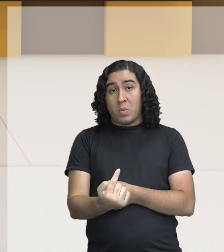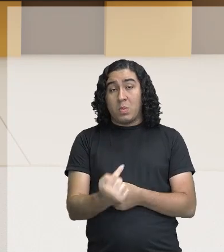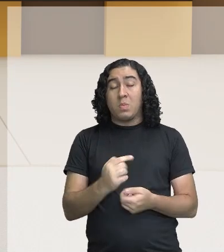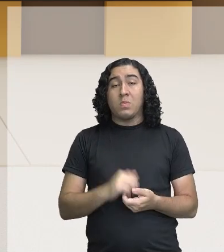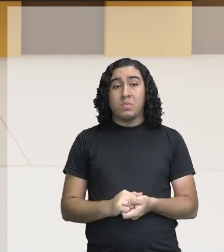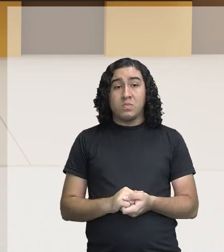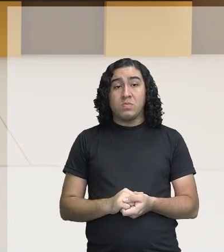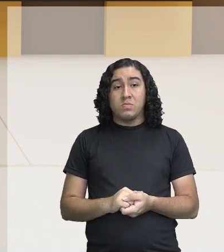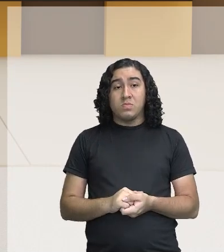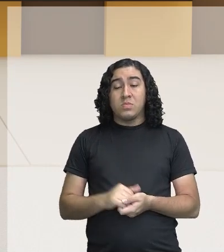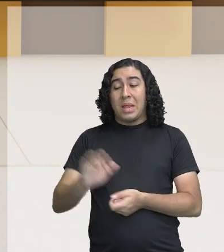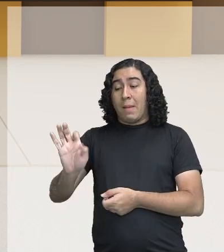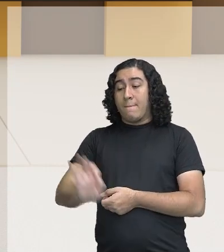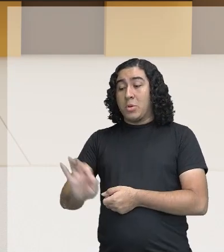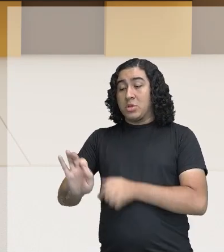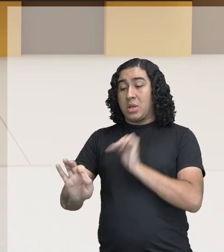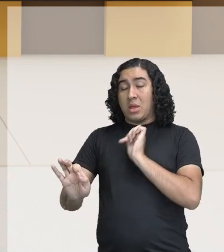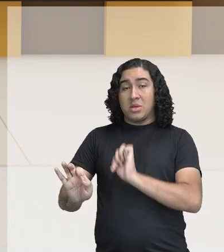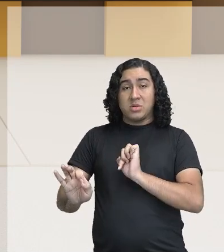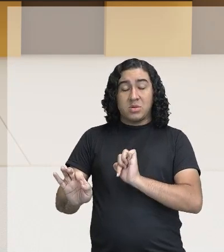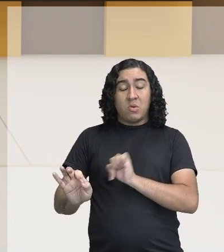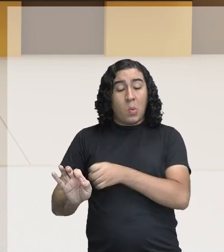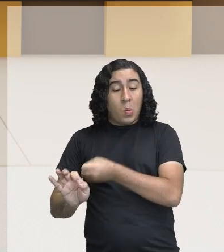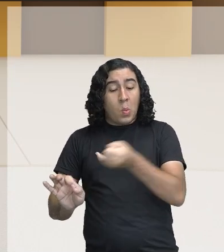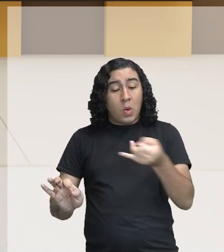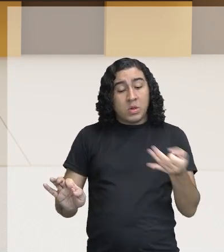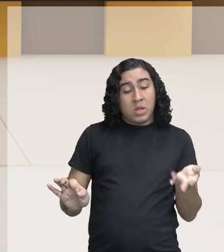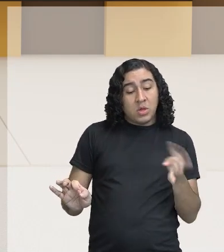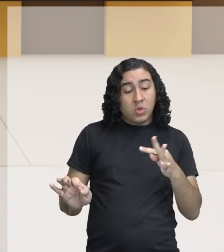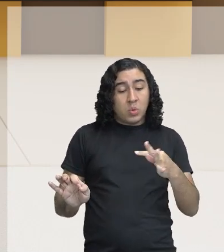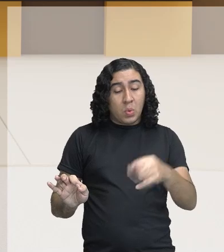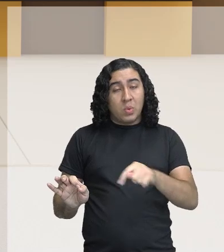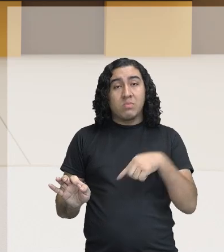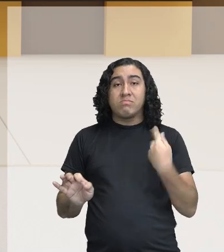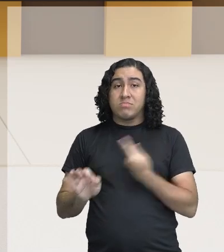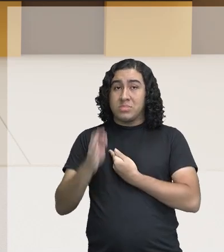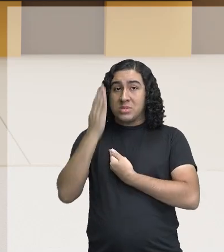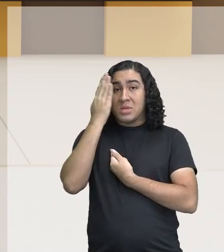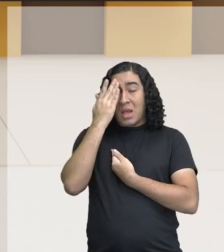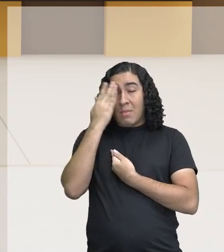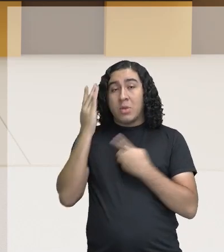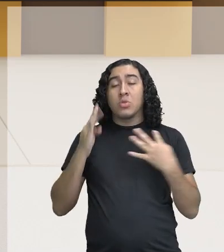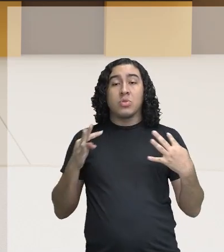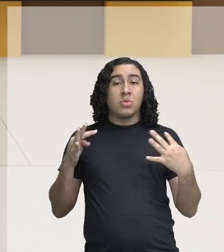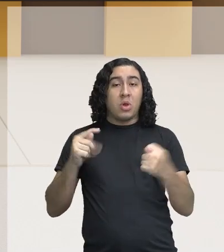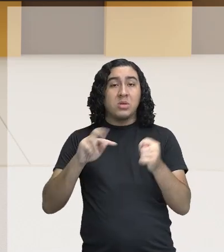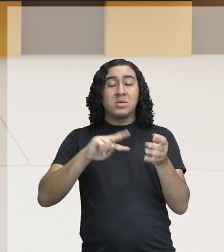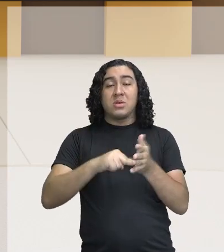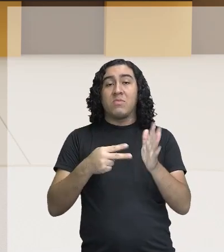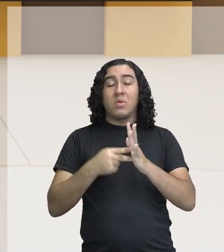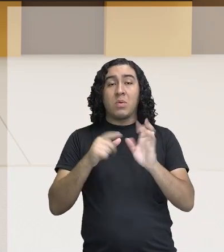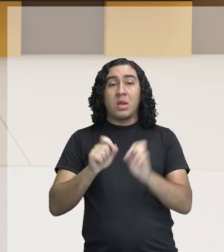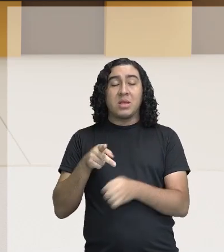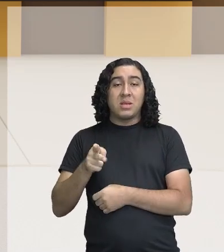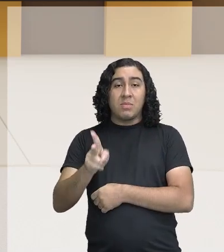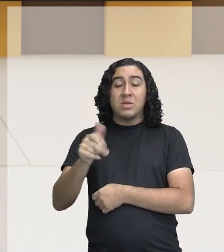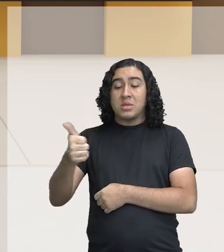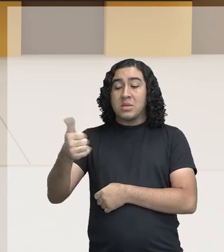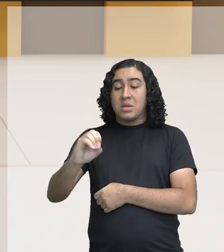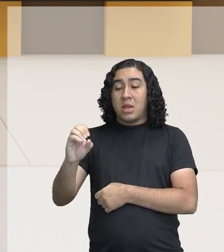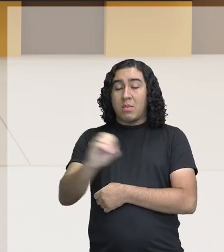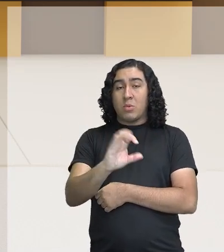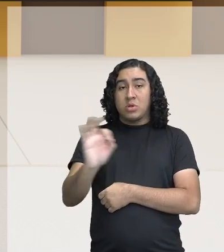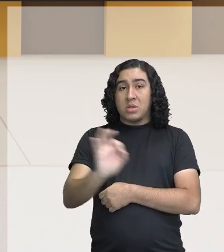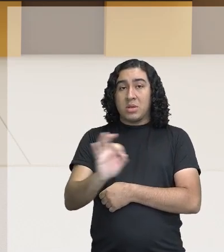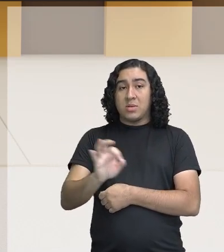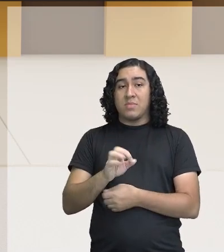soma da porcentagem vai ser o quantitativo total. E a gente sabe que o total significa 100%. Se a gente pegar